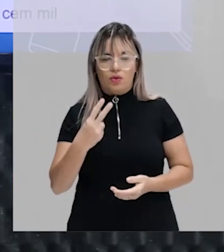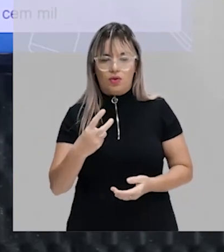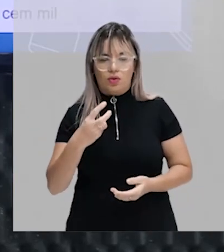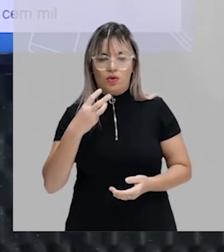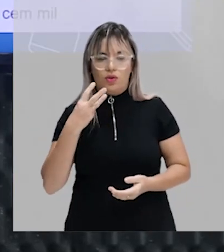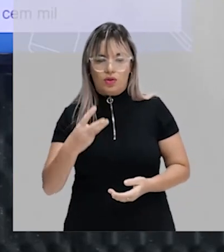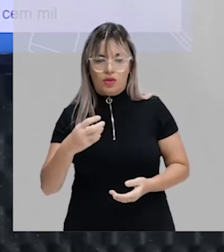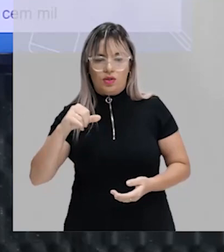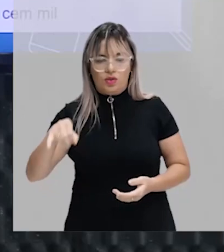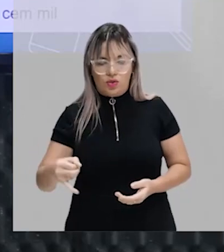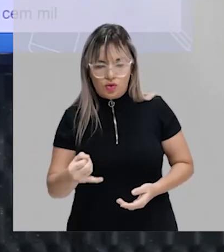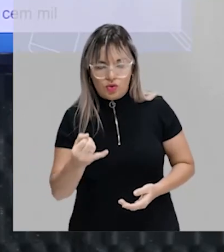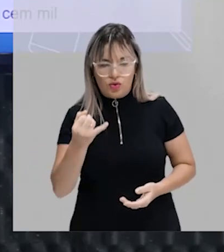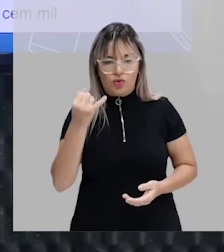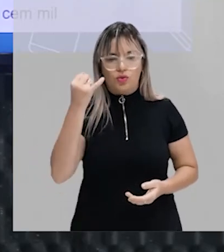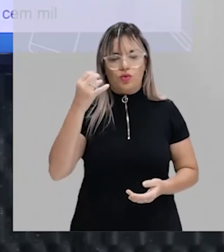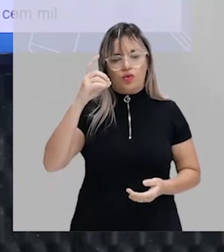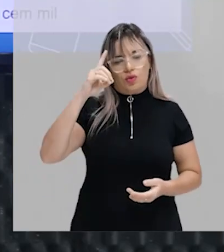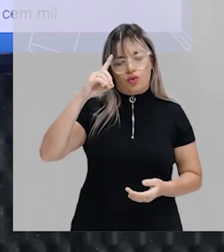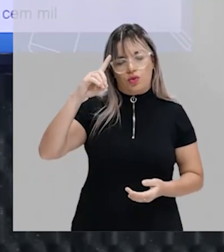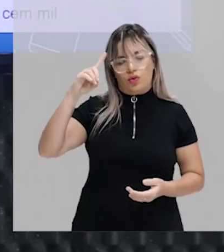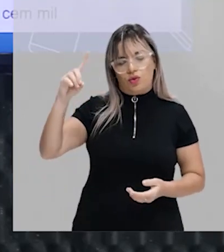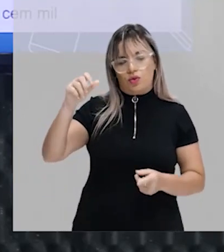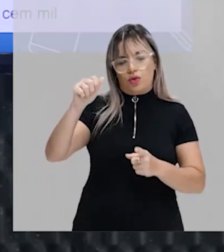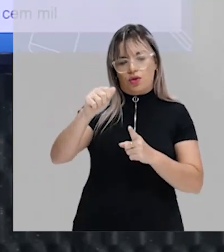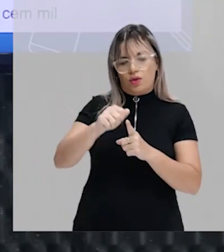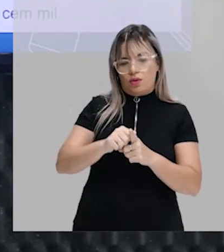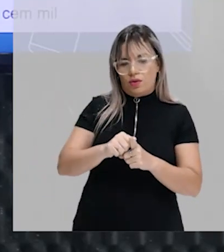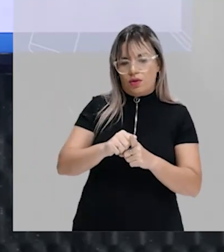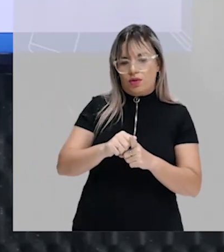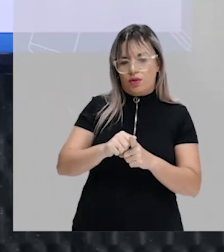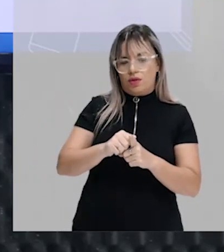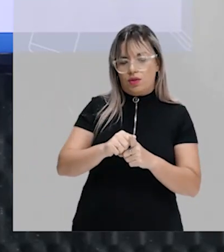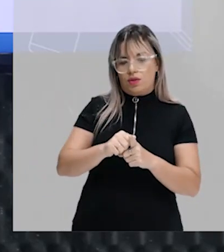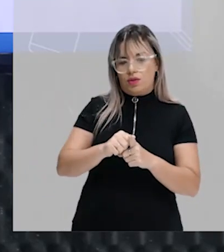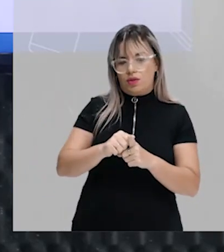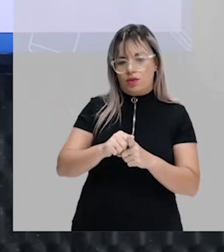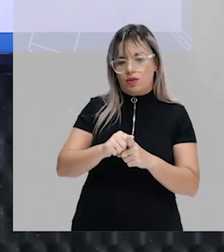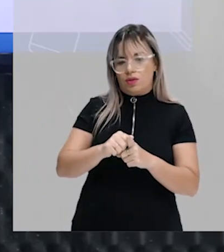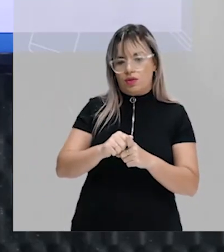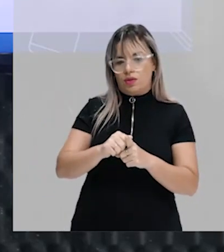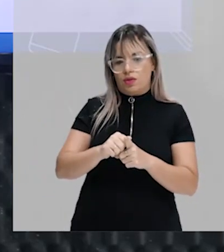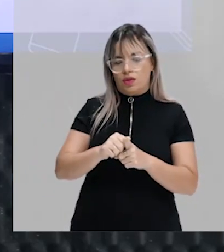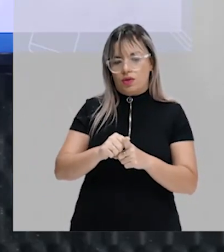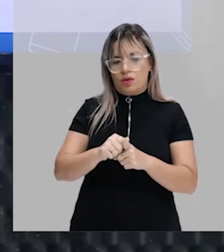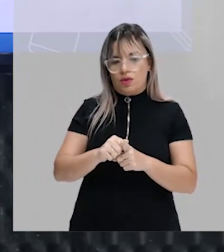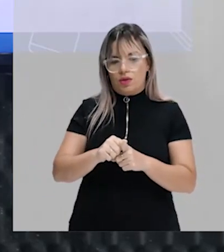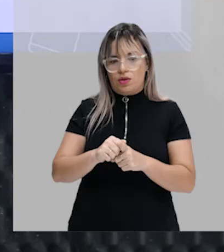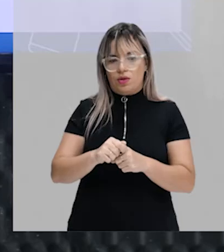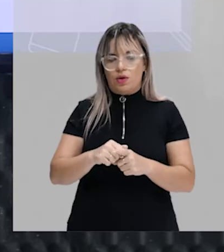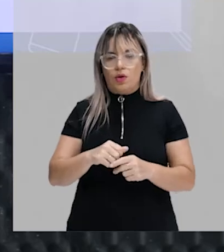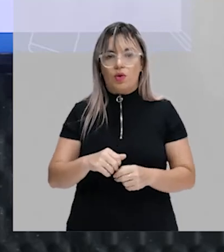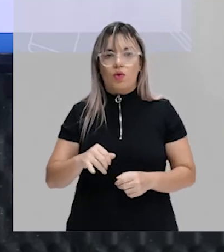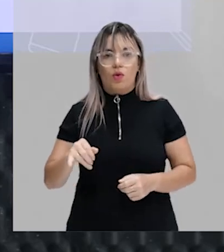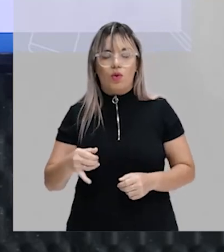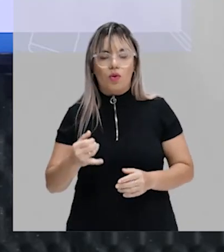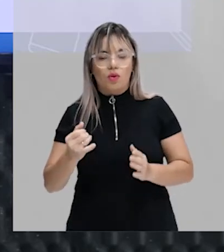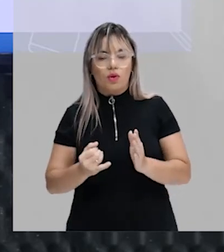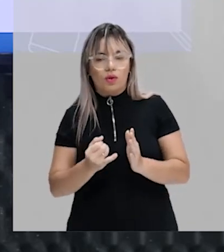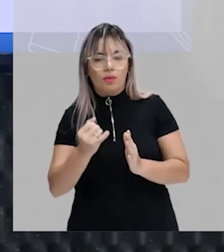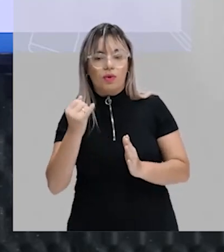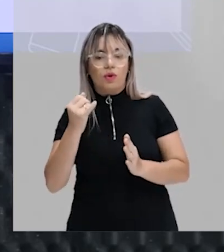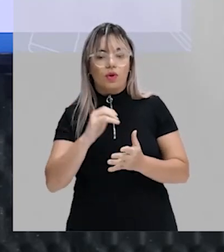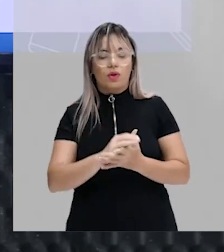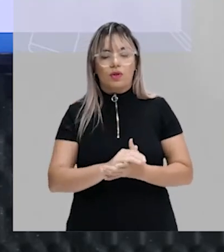mês, o ágio, o porcentagem, 10, 100 mil. O lucro, o dízimo, o ágio, a